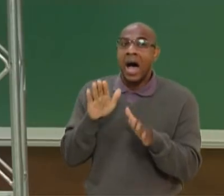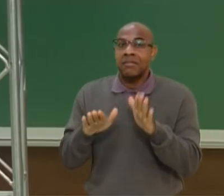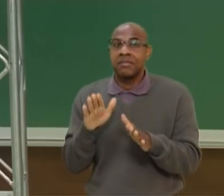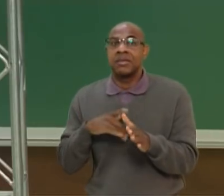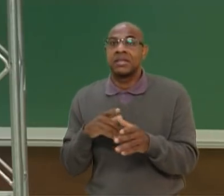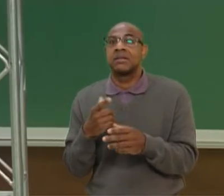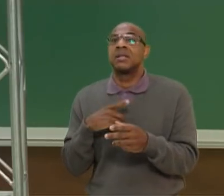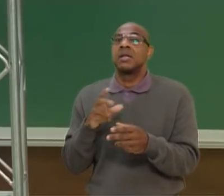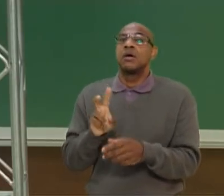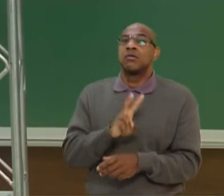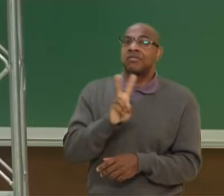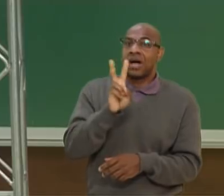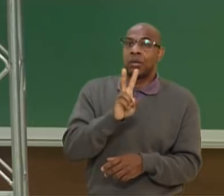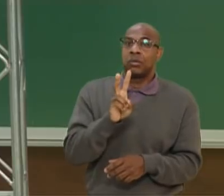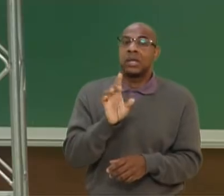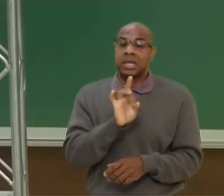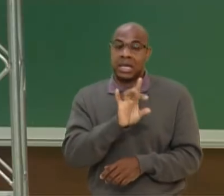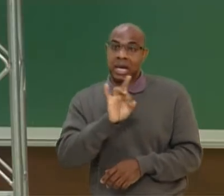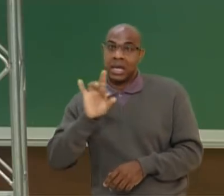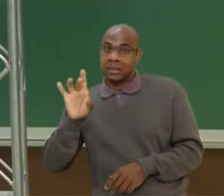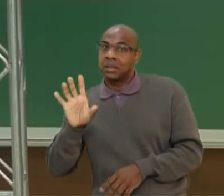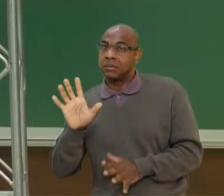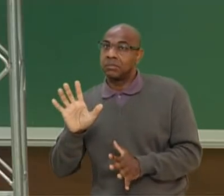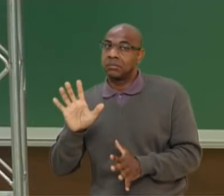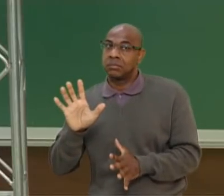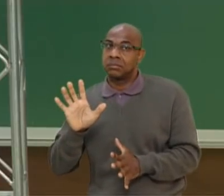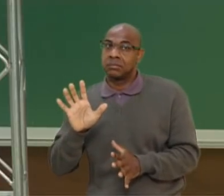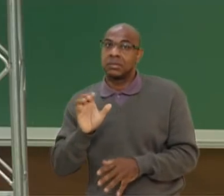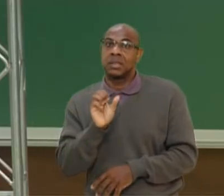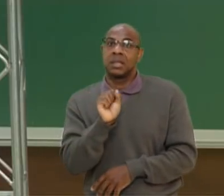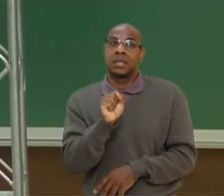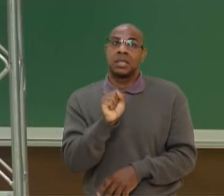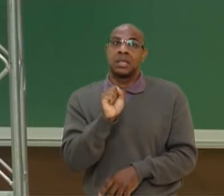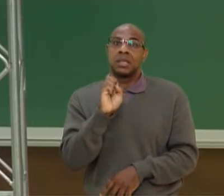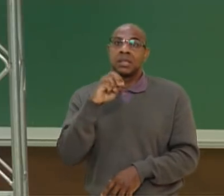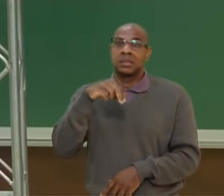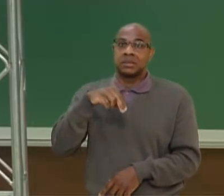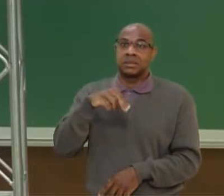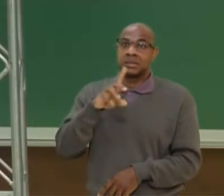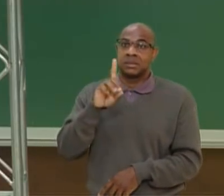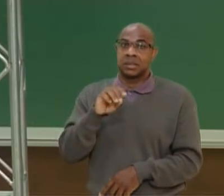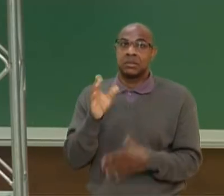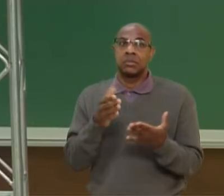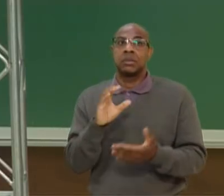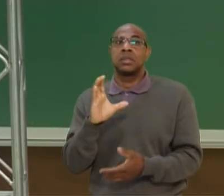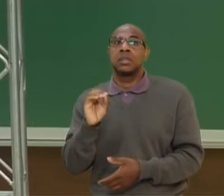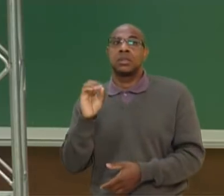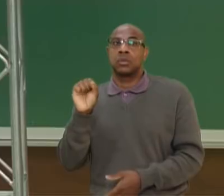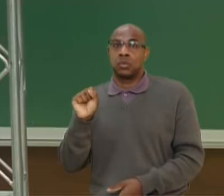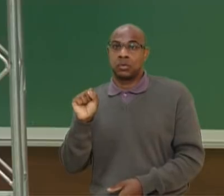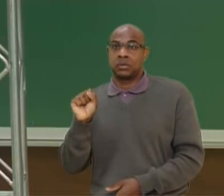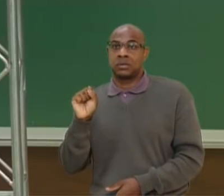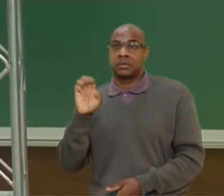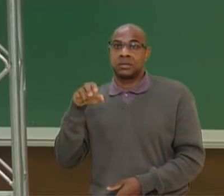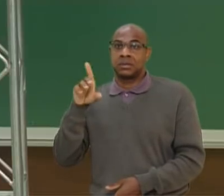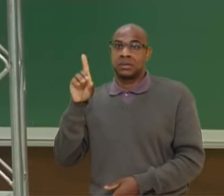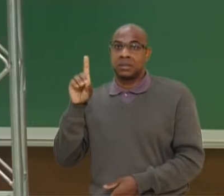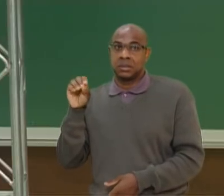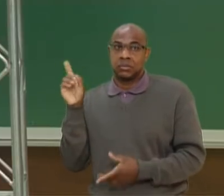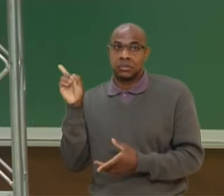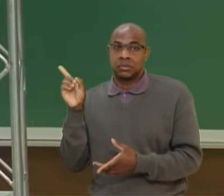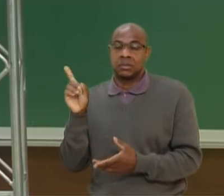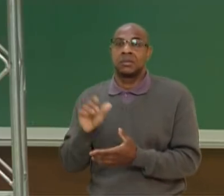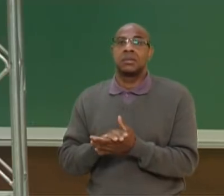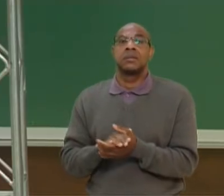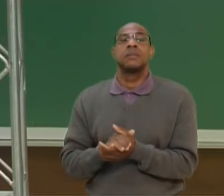para seno, outro valor para cosseno. E por esses valores a gente vai conseguir determinar o ângulo, porque eu não quero saber o valor do